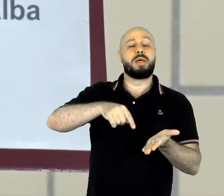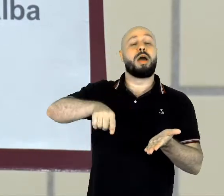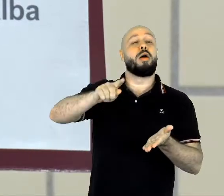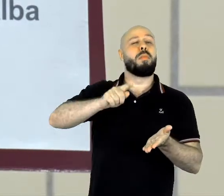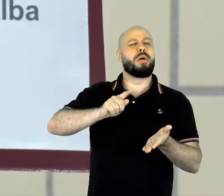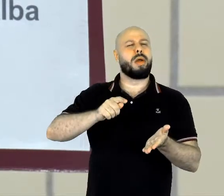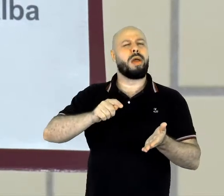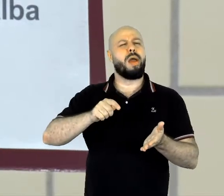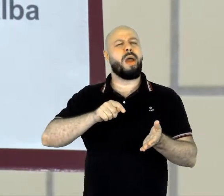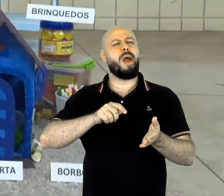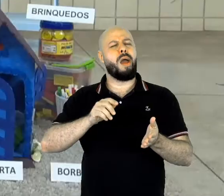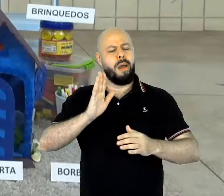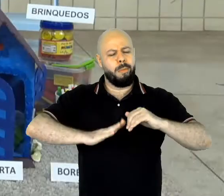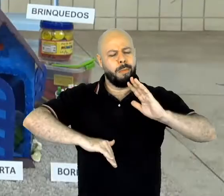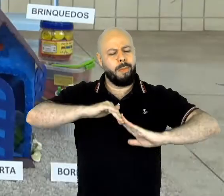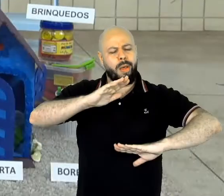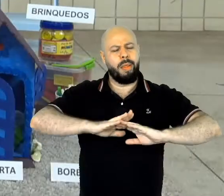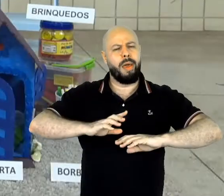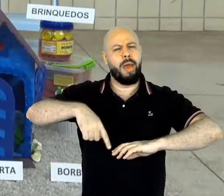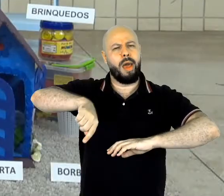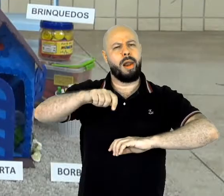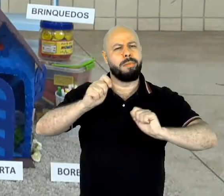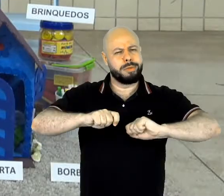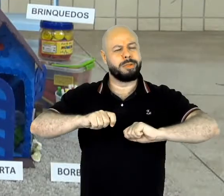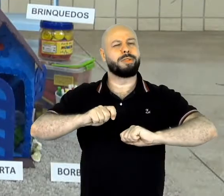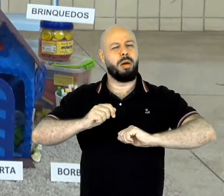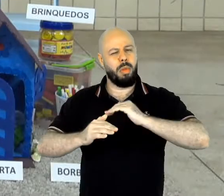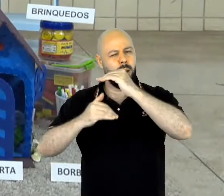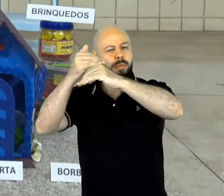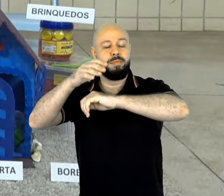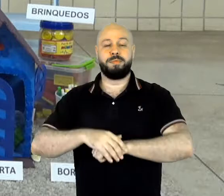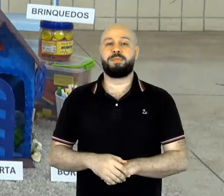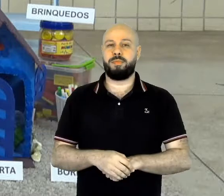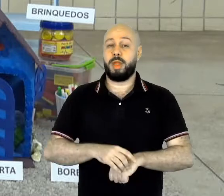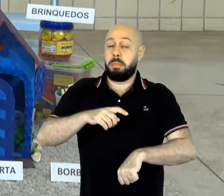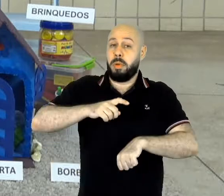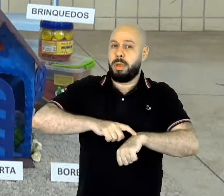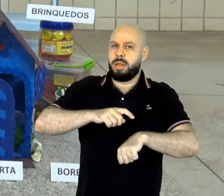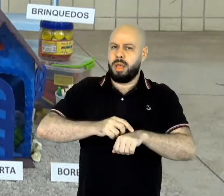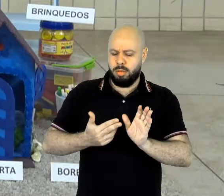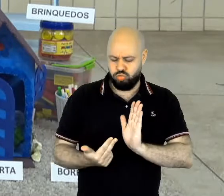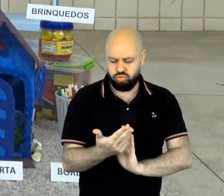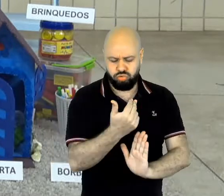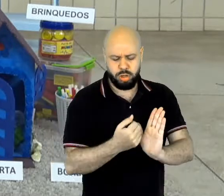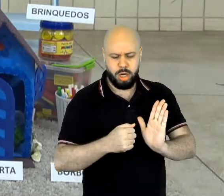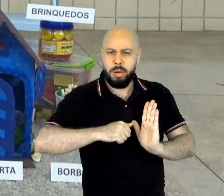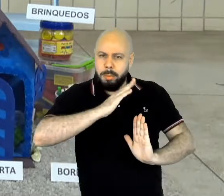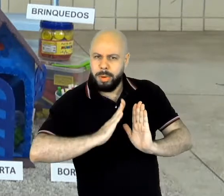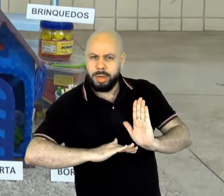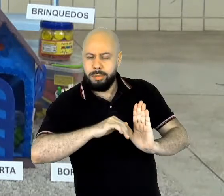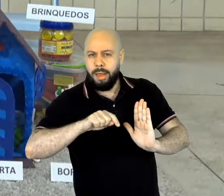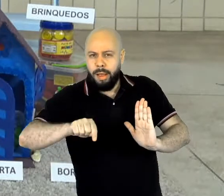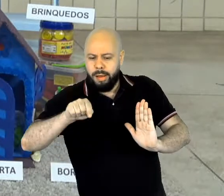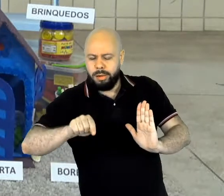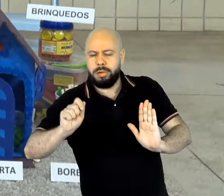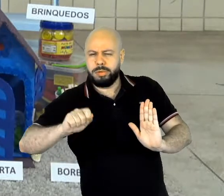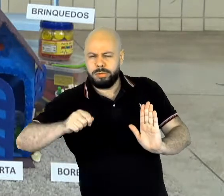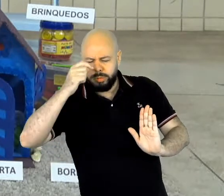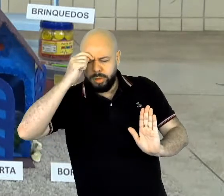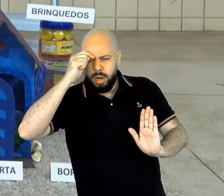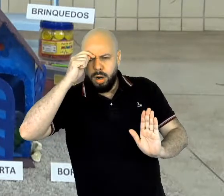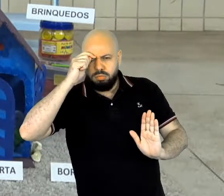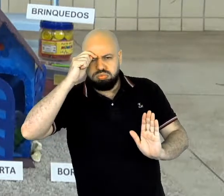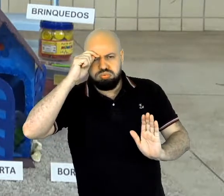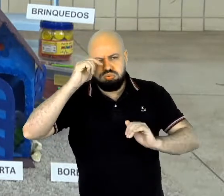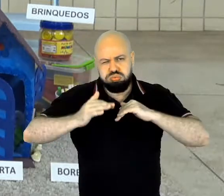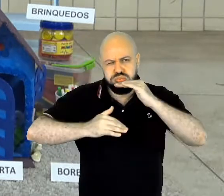desenvolver habilidades que ela vai precisar. Quando ela está pintando ou desenhando, a sua criança ela vai estar desenvolvendo